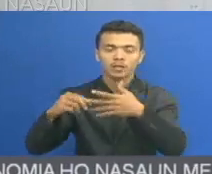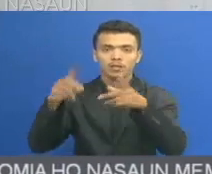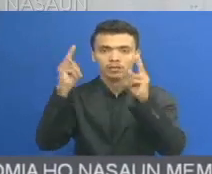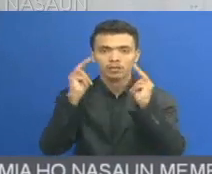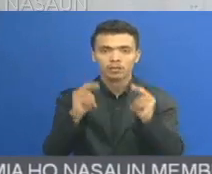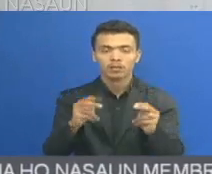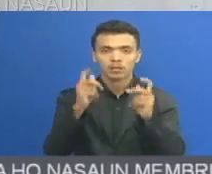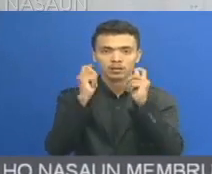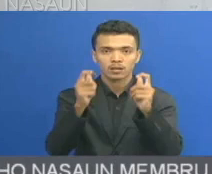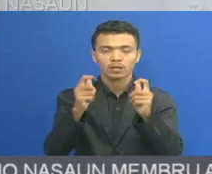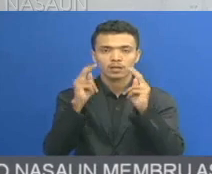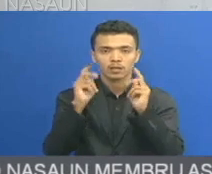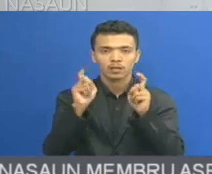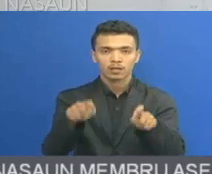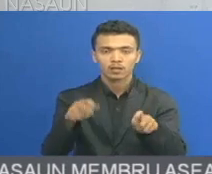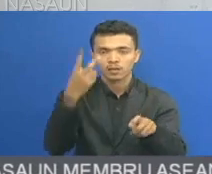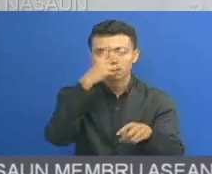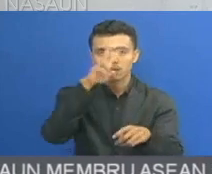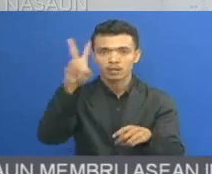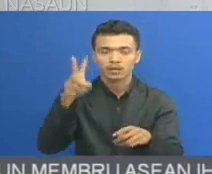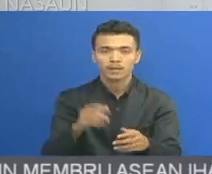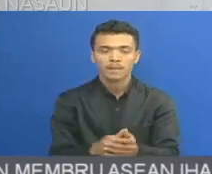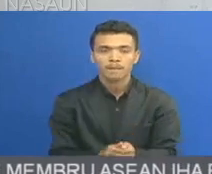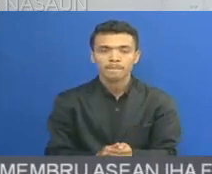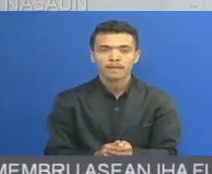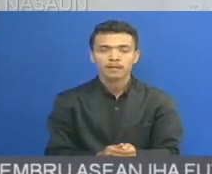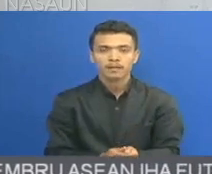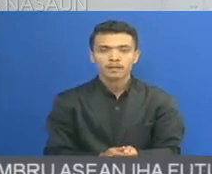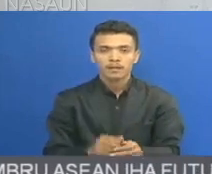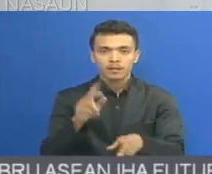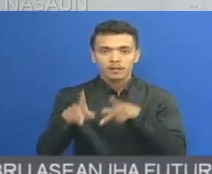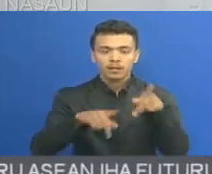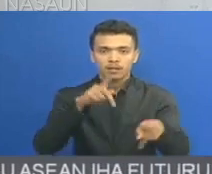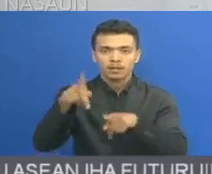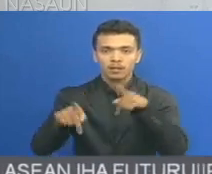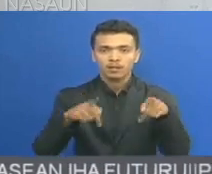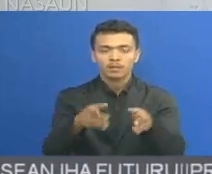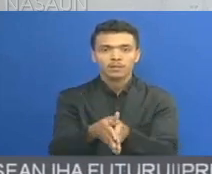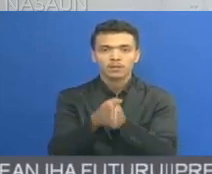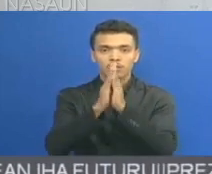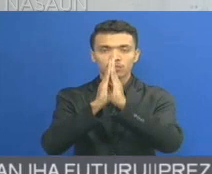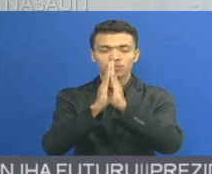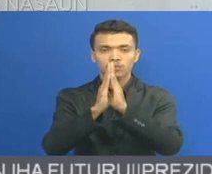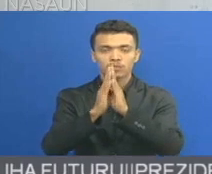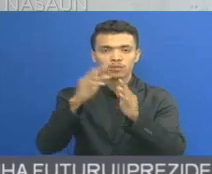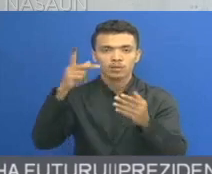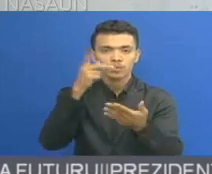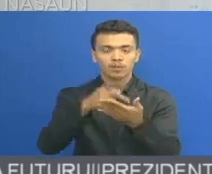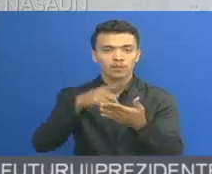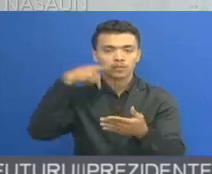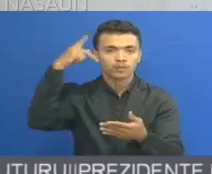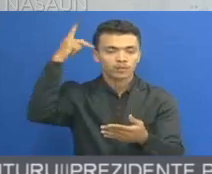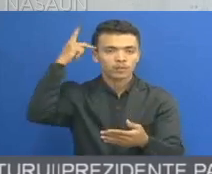haré, será que Emma nebe a personalidade de Lema Russo, asilo político, né?